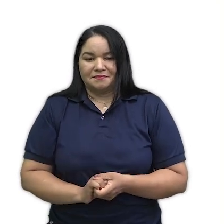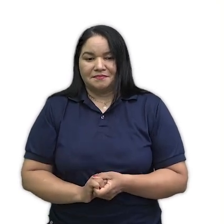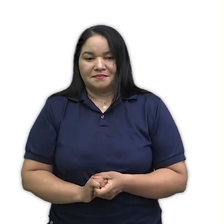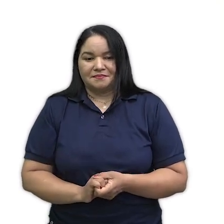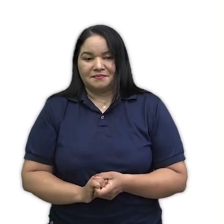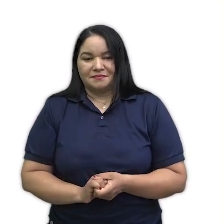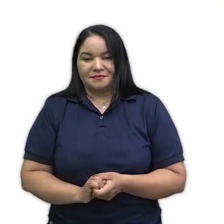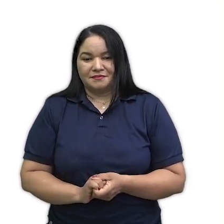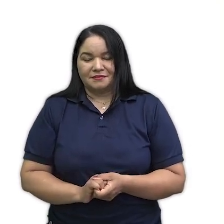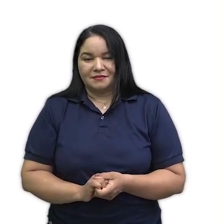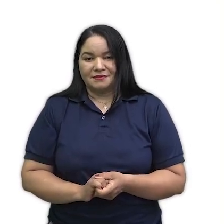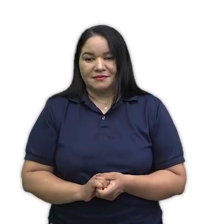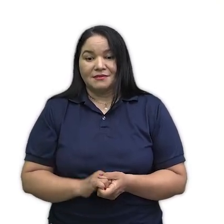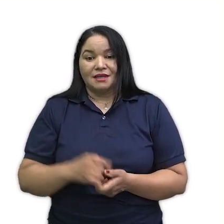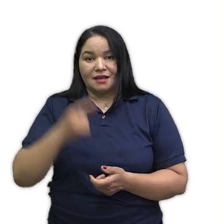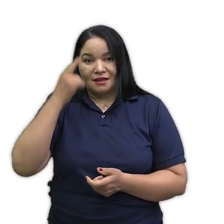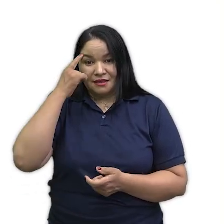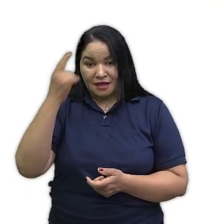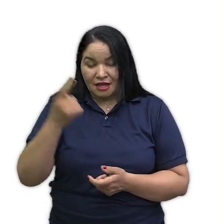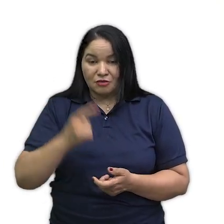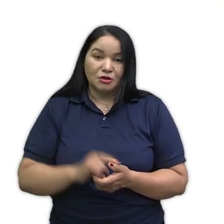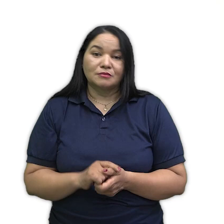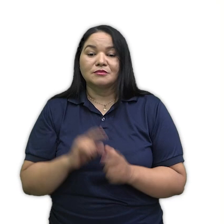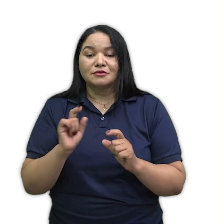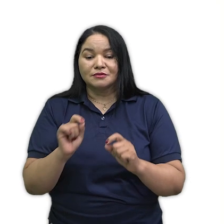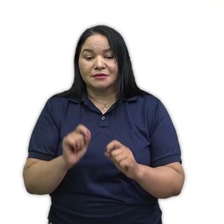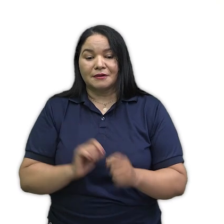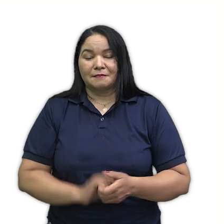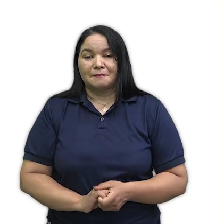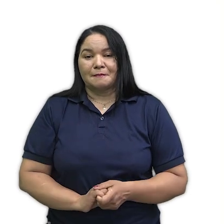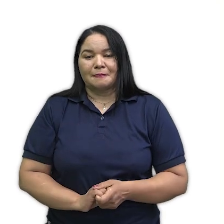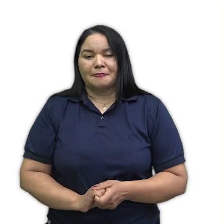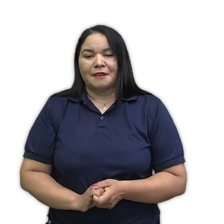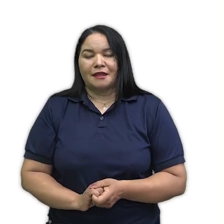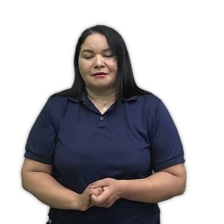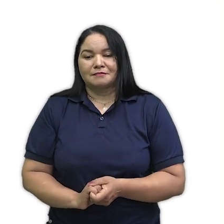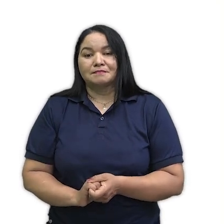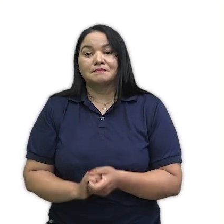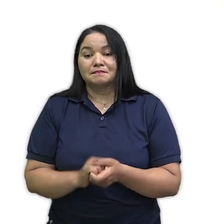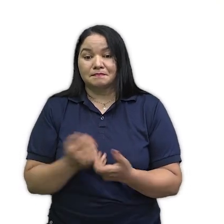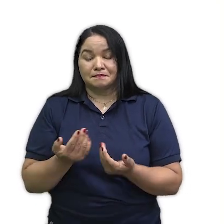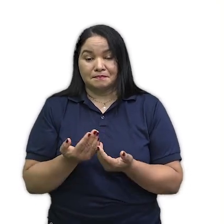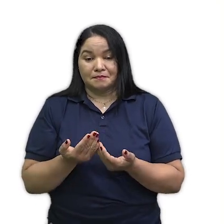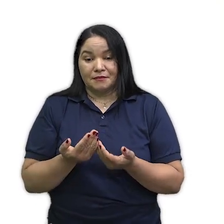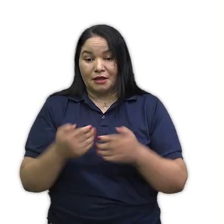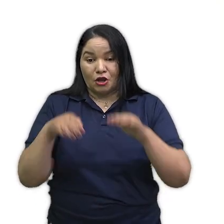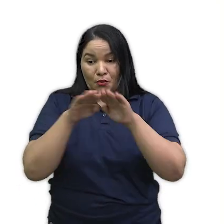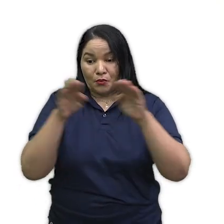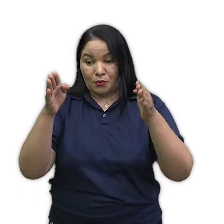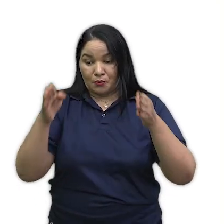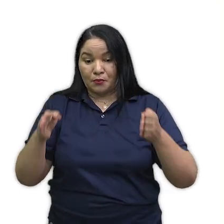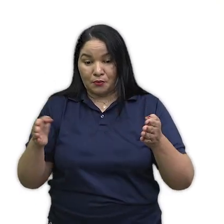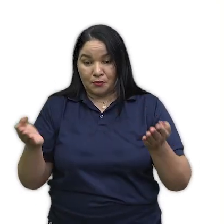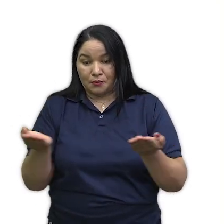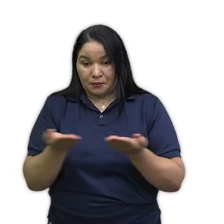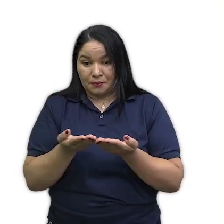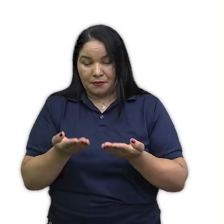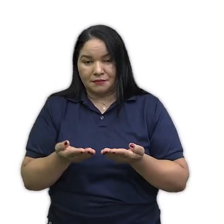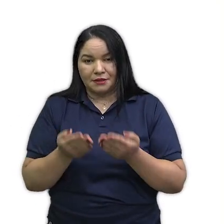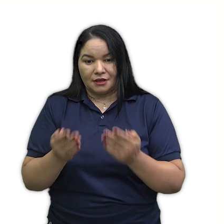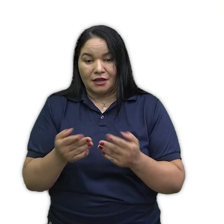falei? O que eu disse aí desse container? Eu disse que o comprimento era igual a